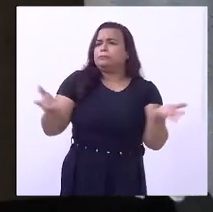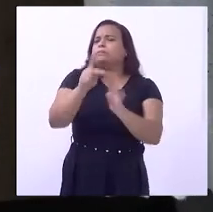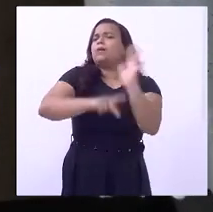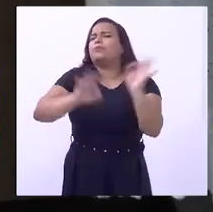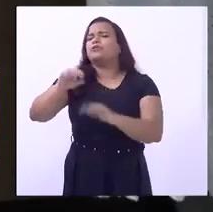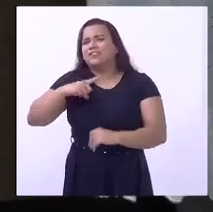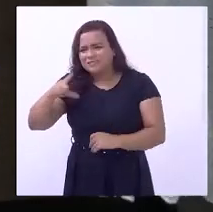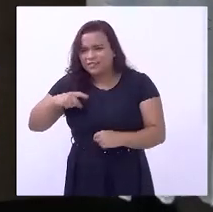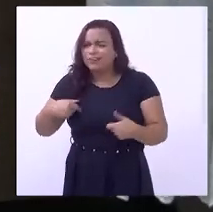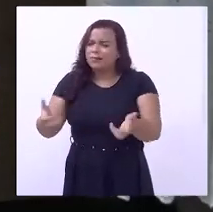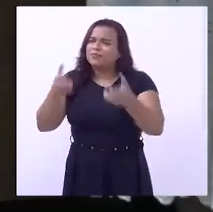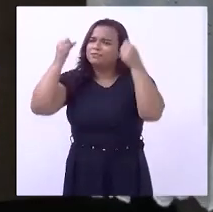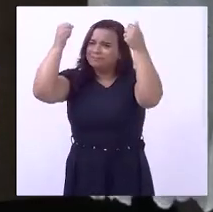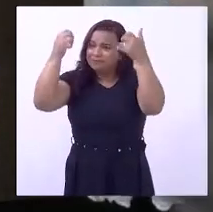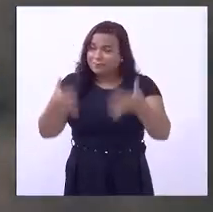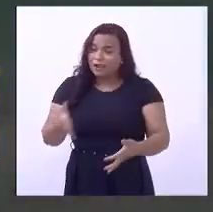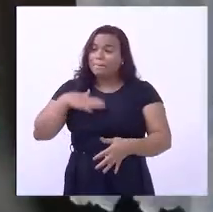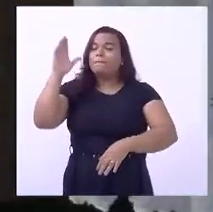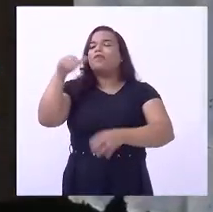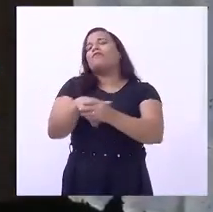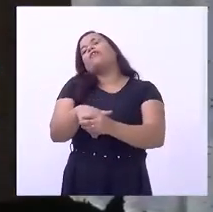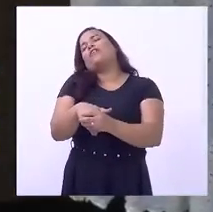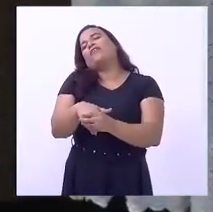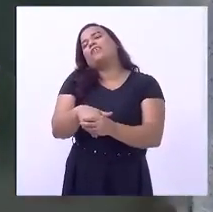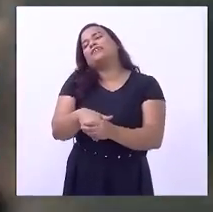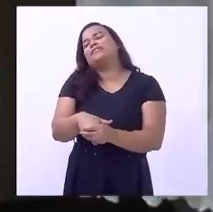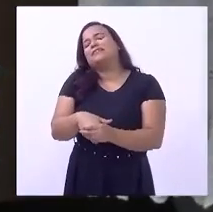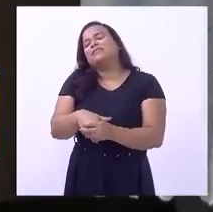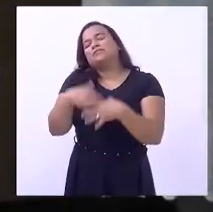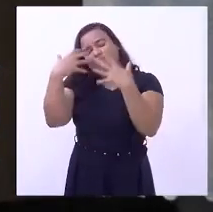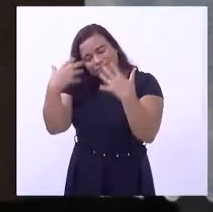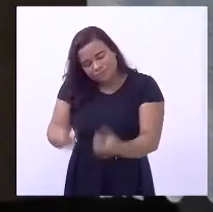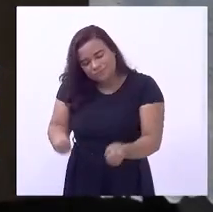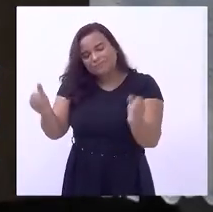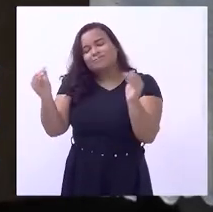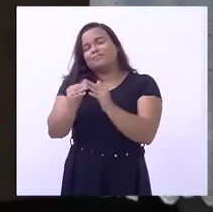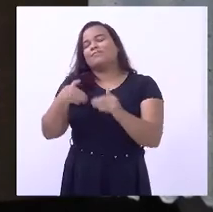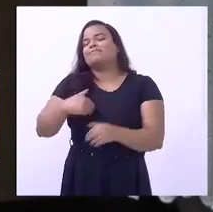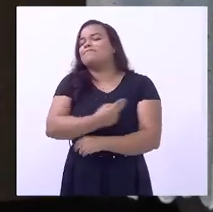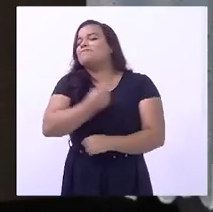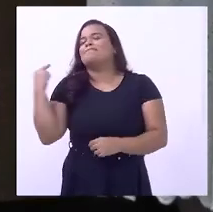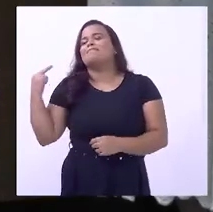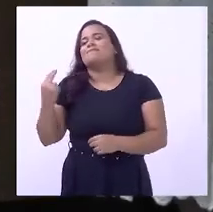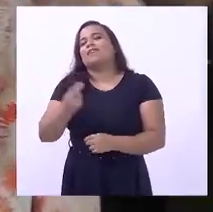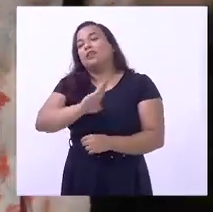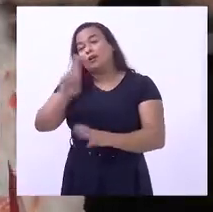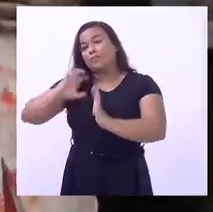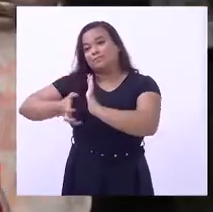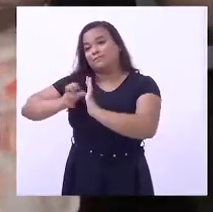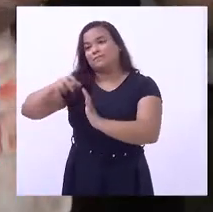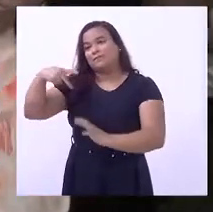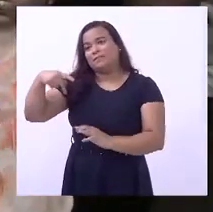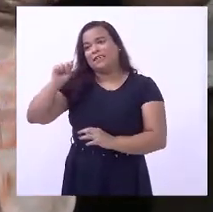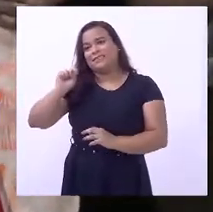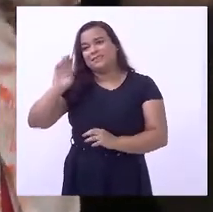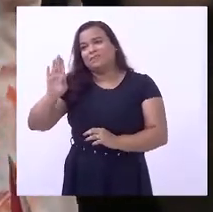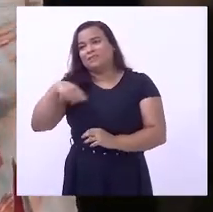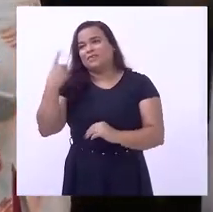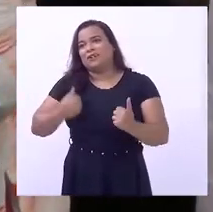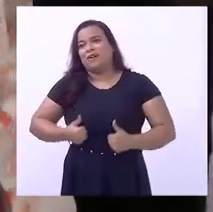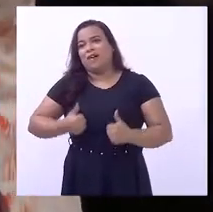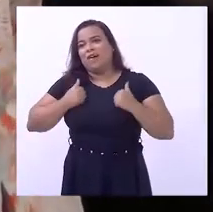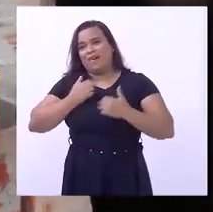aqui manifestar meu voto amplamente favorável em meu nome, em nome do PSB. É um orgulho para nós ter a Flávia aqui no